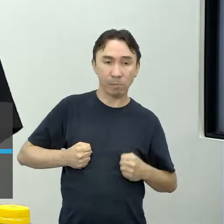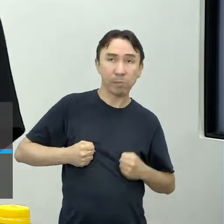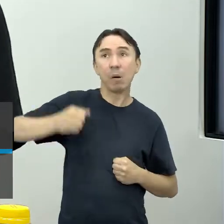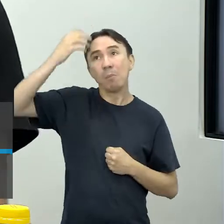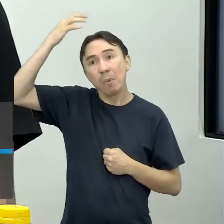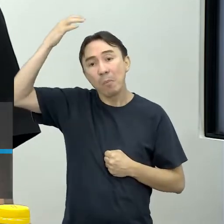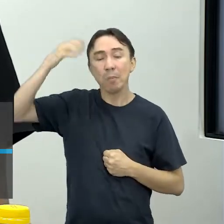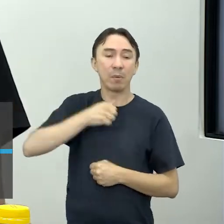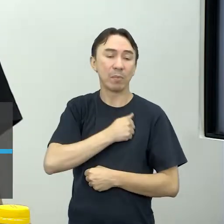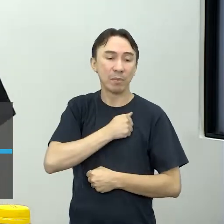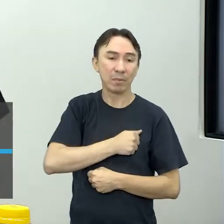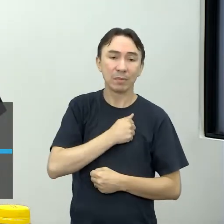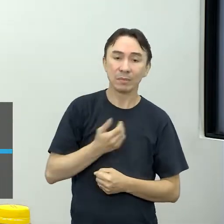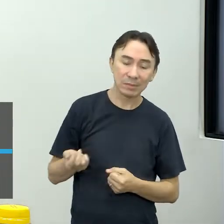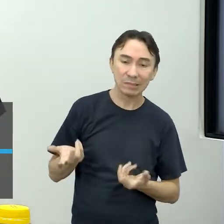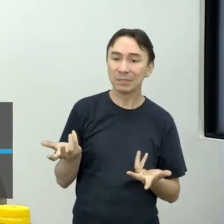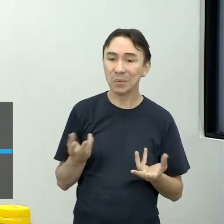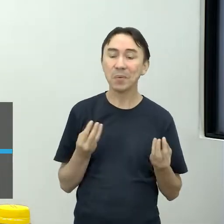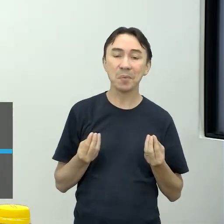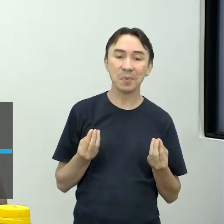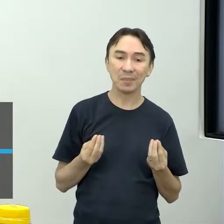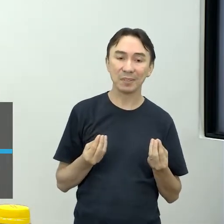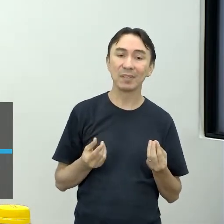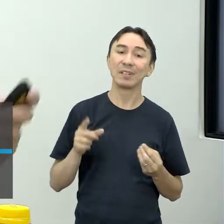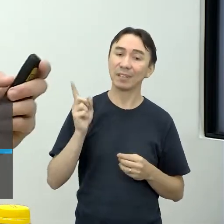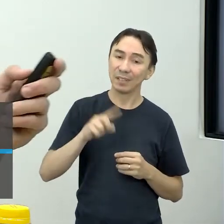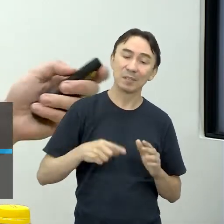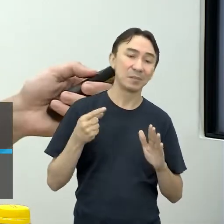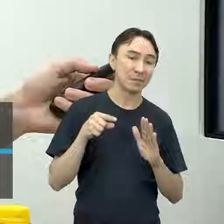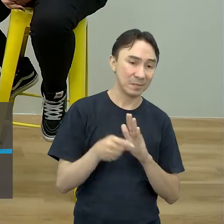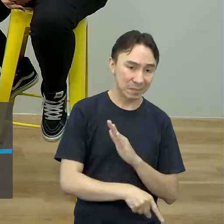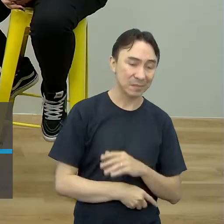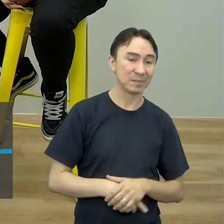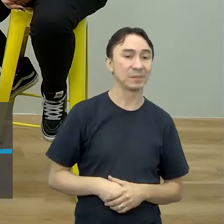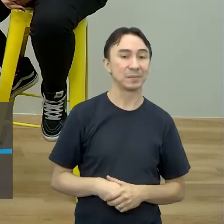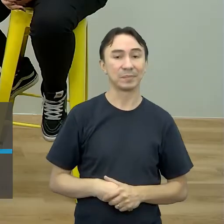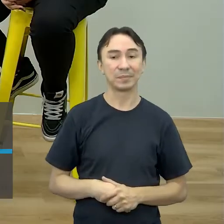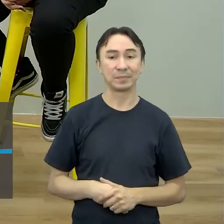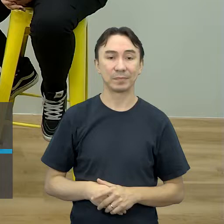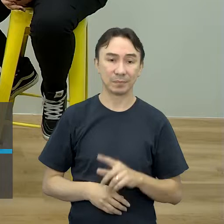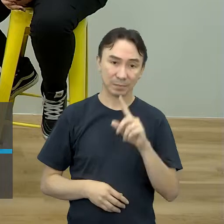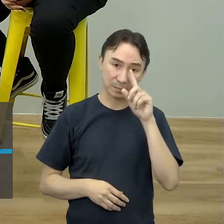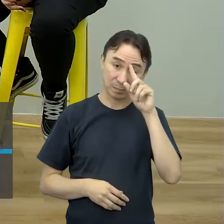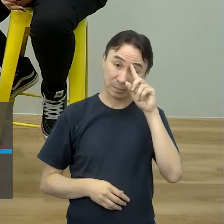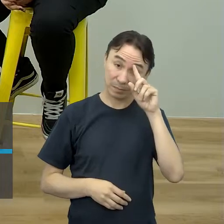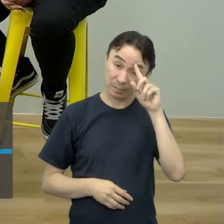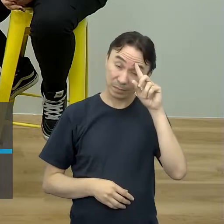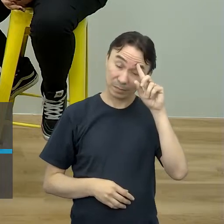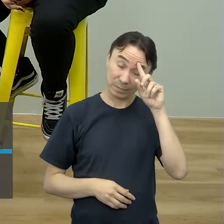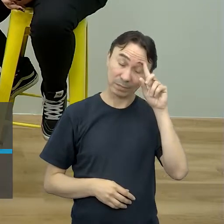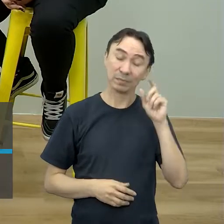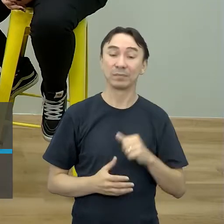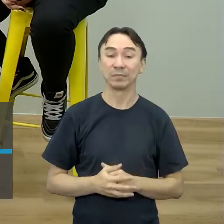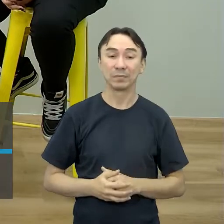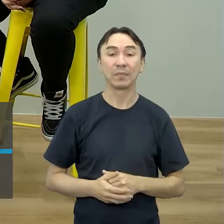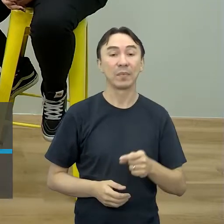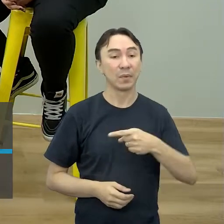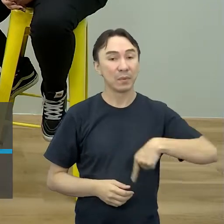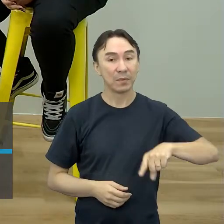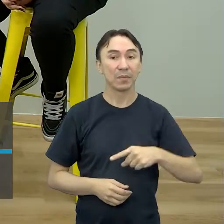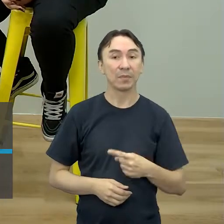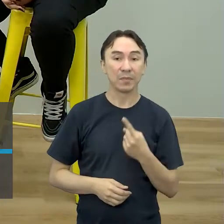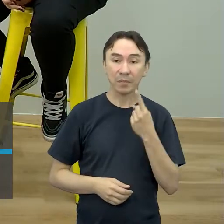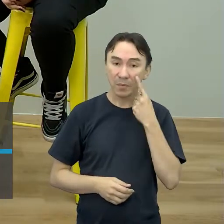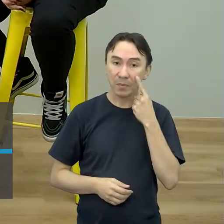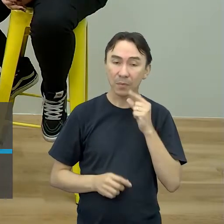longo desse resumão do aprofundamento. Vamos passar. Bom, a gente vai ver o quê? No segundo